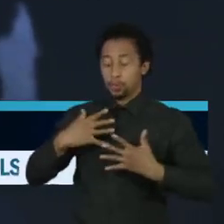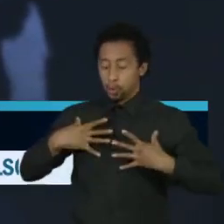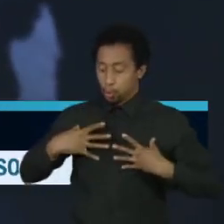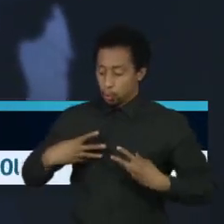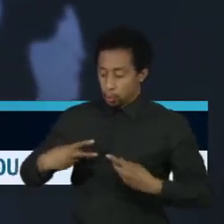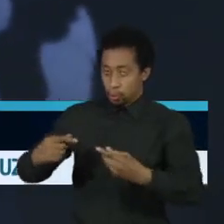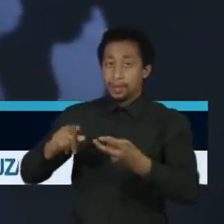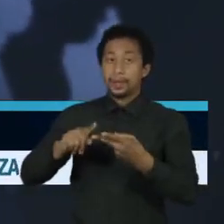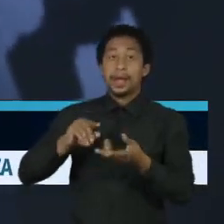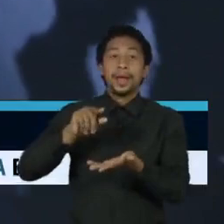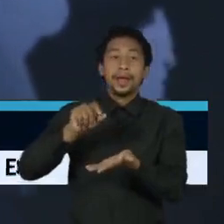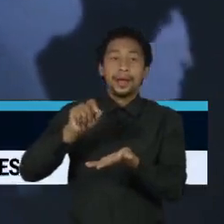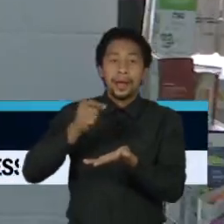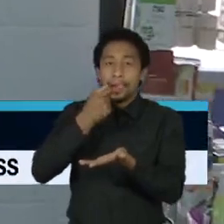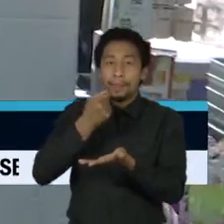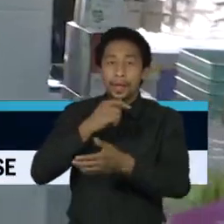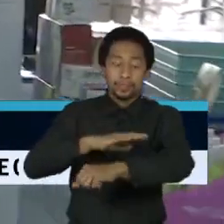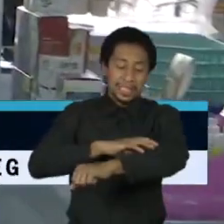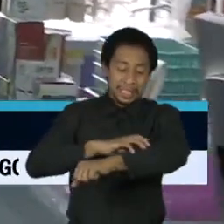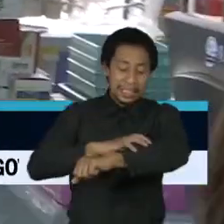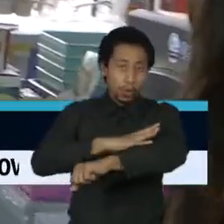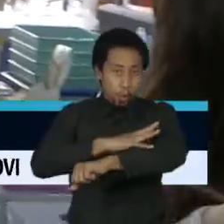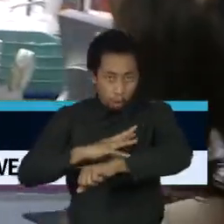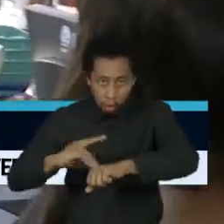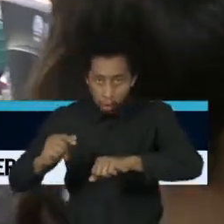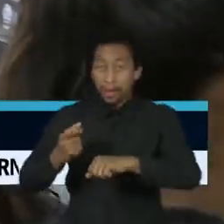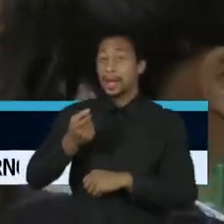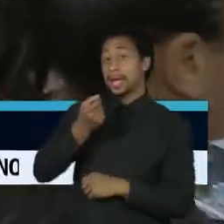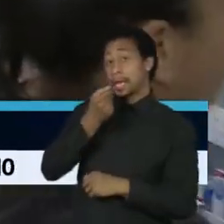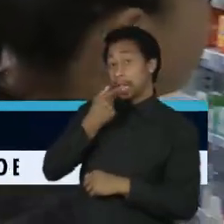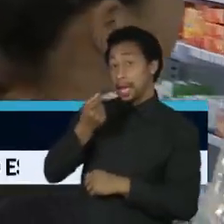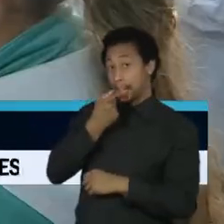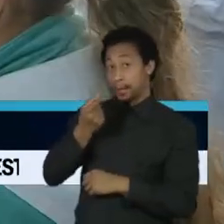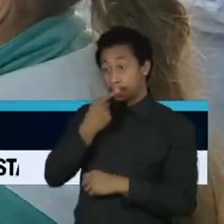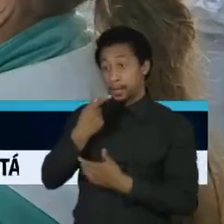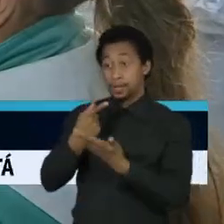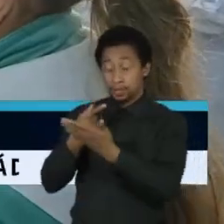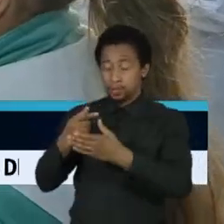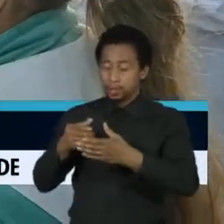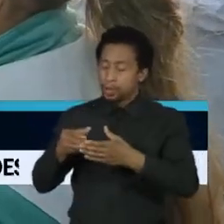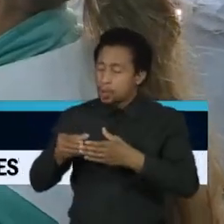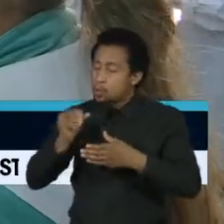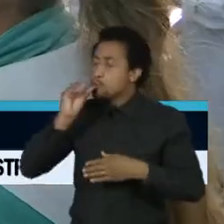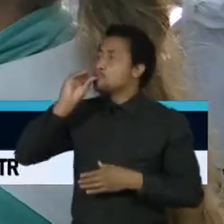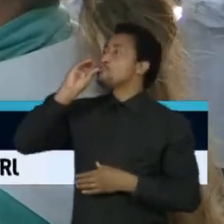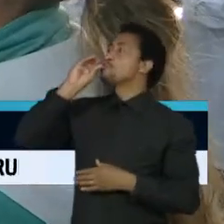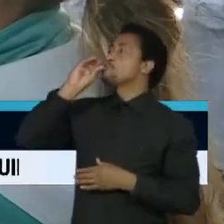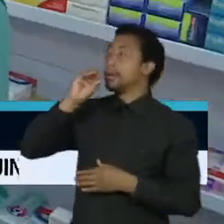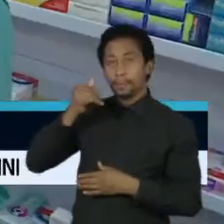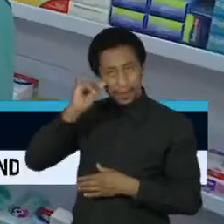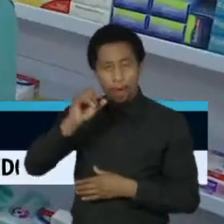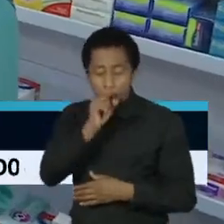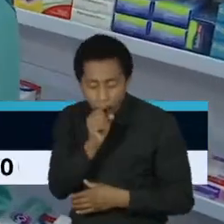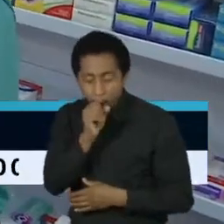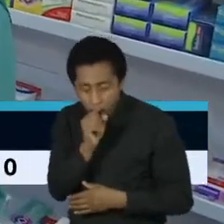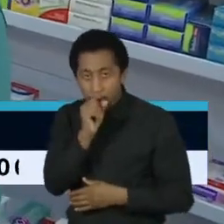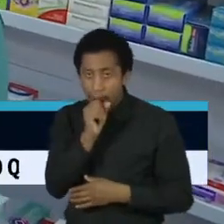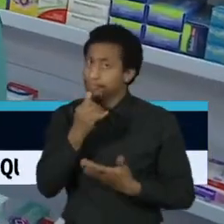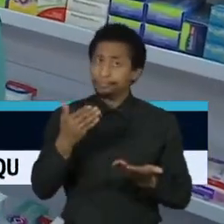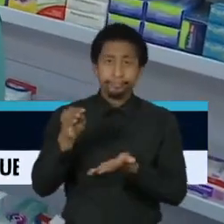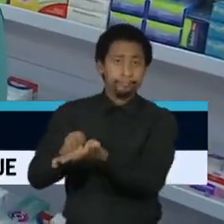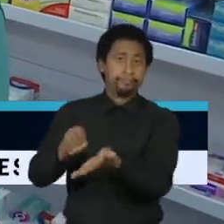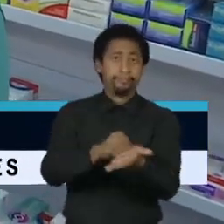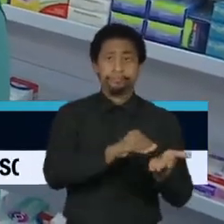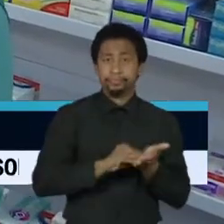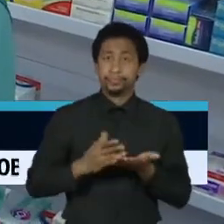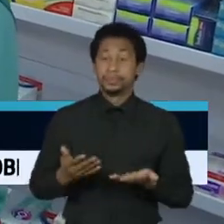xaropes, entre outros medicamentos. Entrar em alguma farmácia e pedir por antibiótico, a grande chance é de ouvir... O cara já